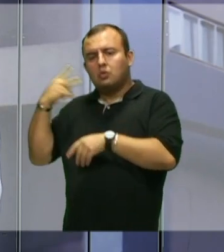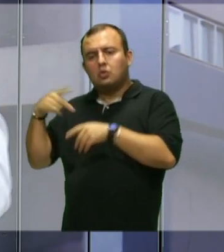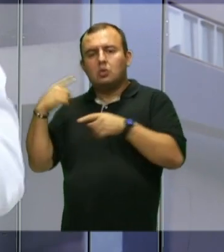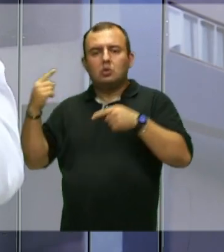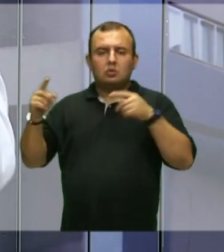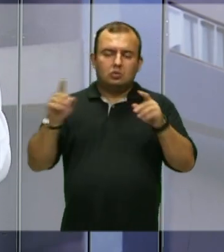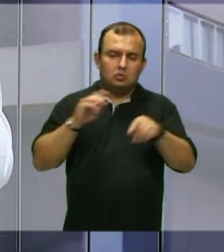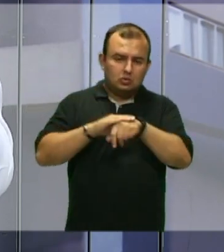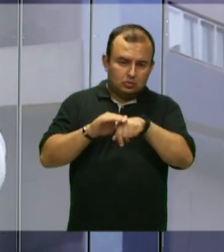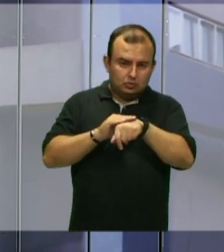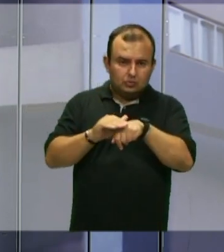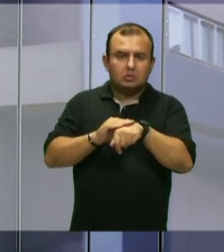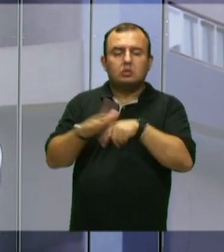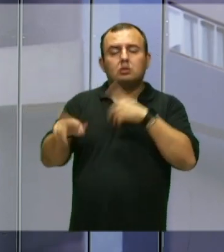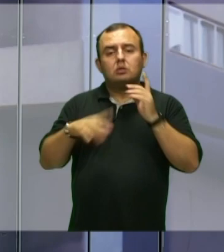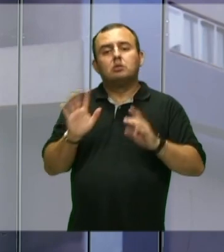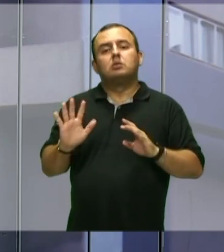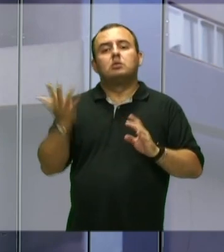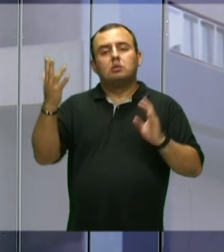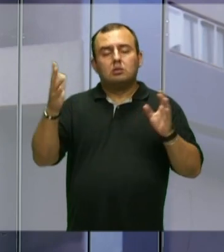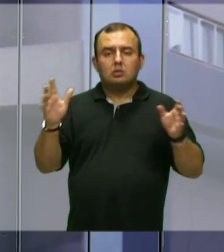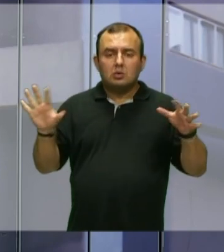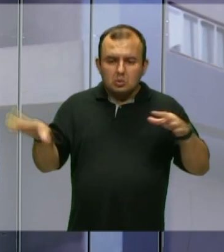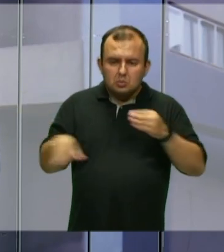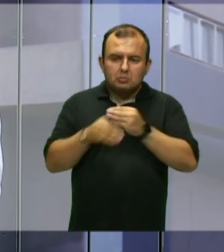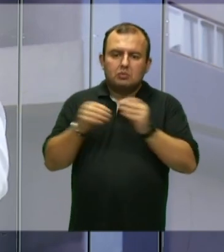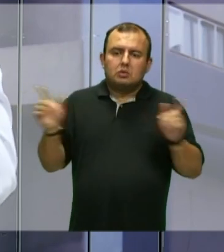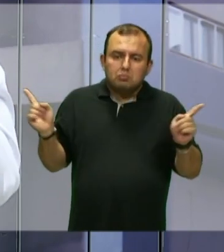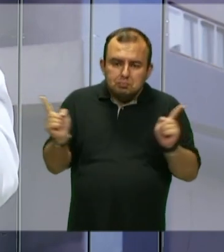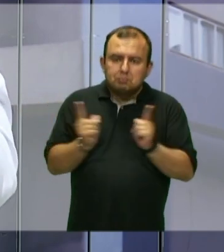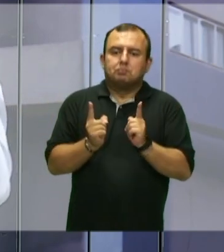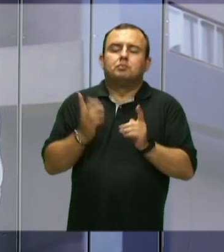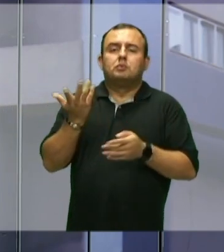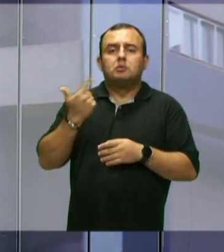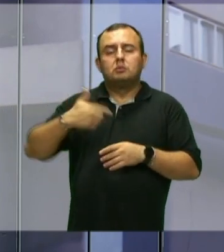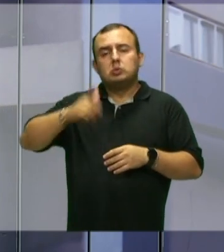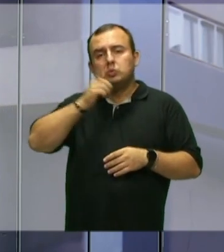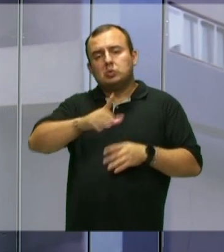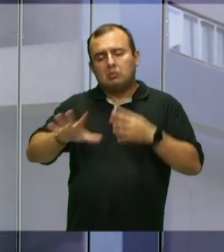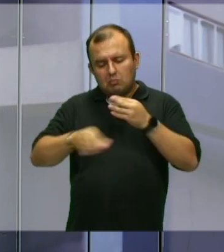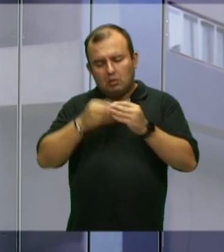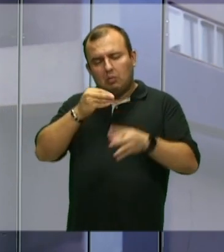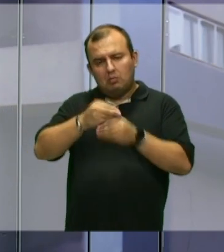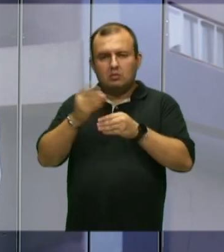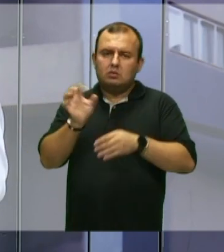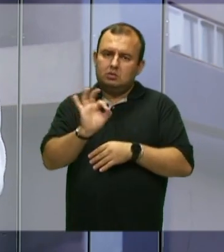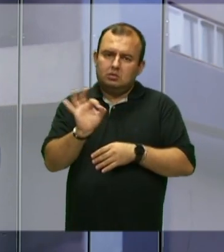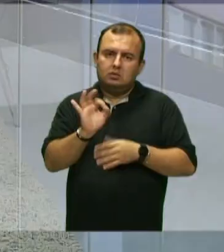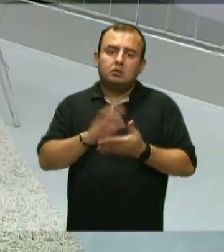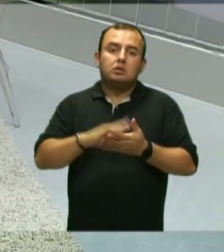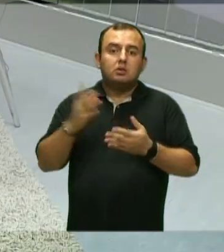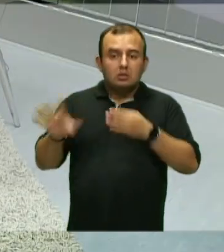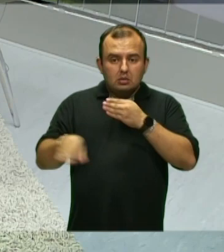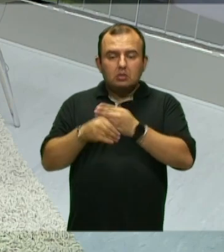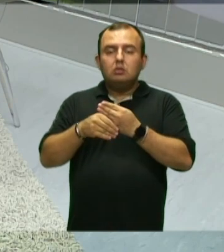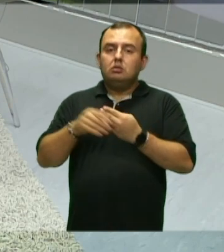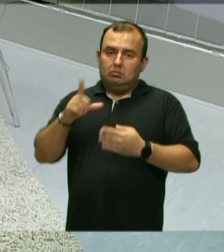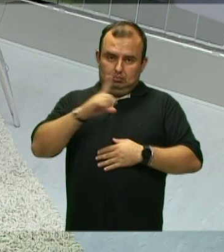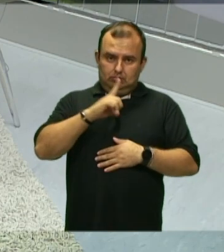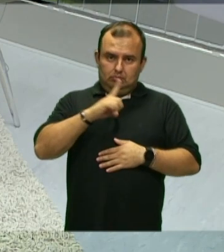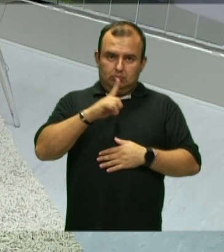oposição em situação e a gente acabou enxugando, então, para que a gente não tivesse tantas emendas. E que as emendas que vieram